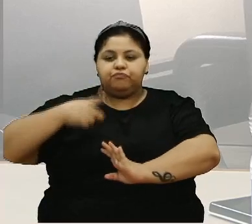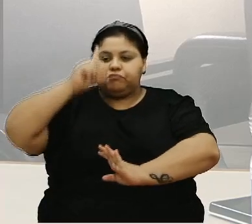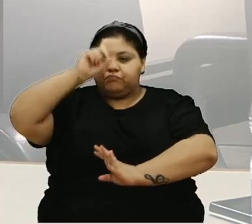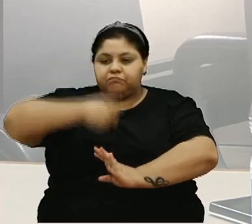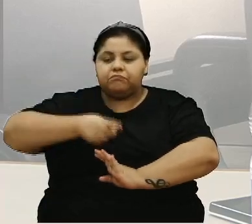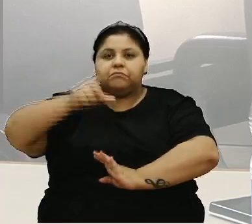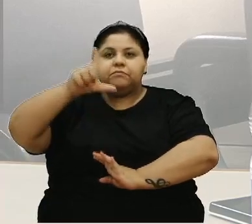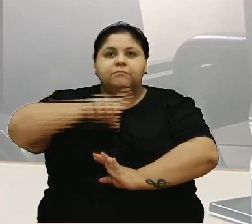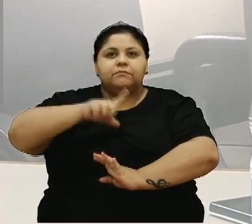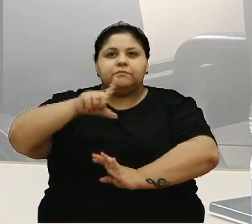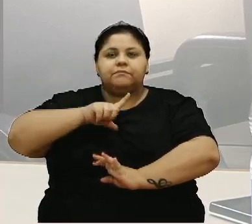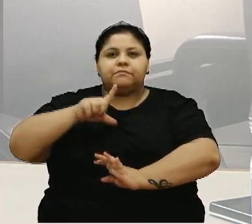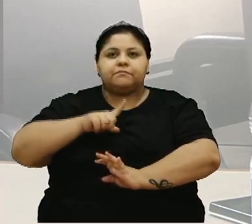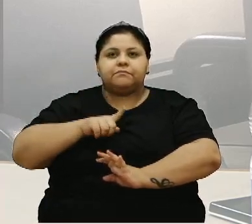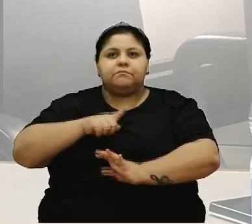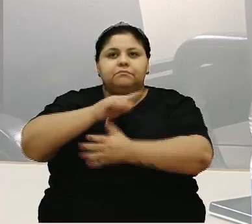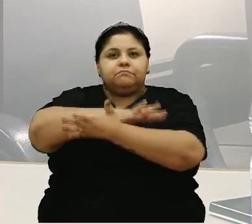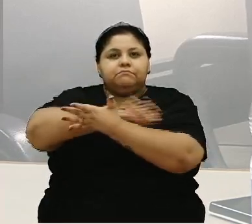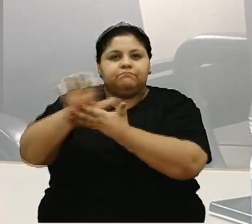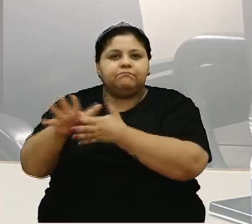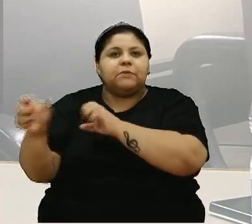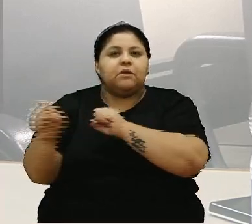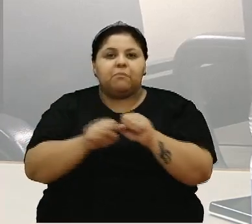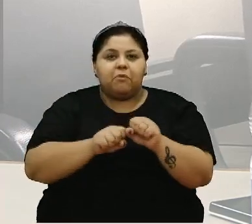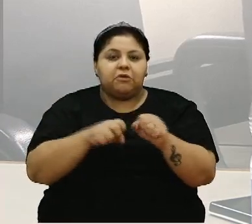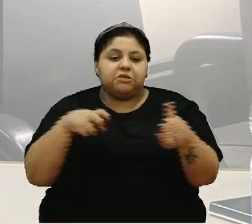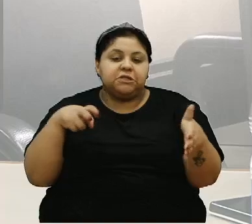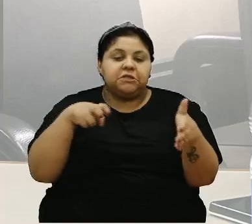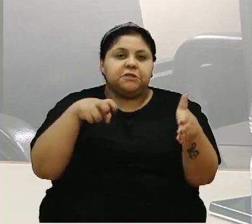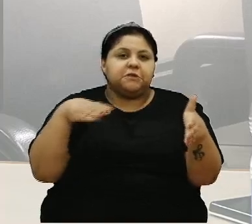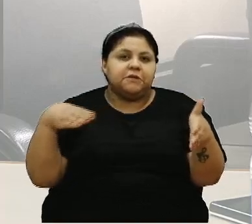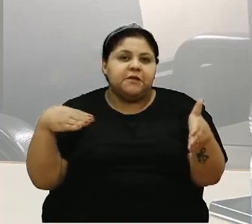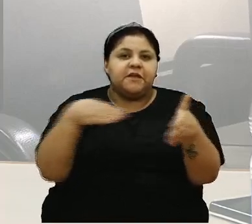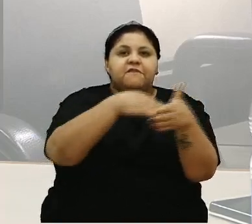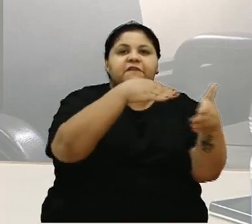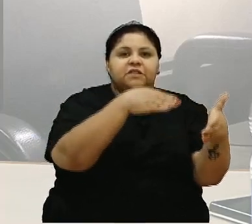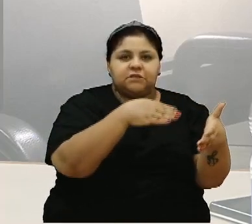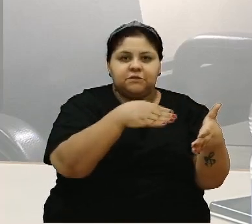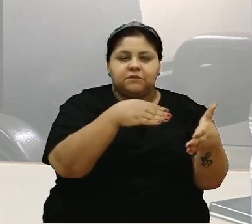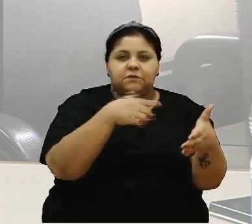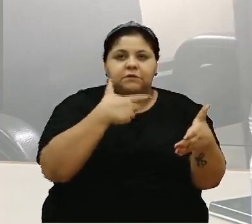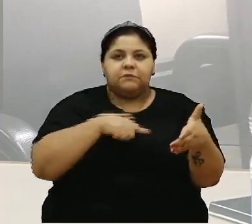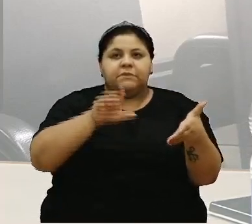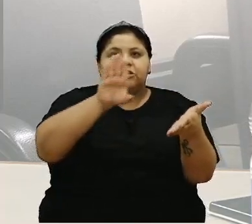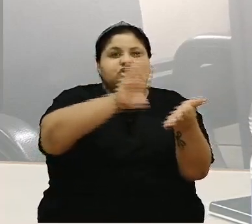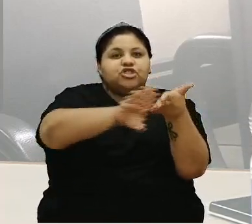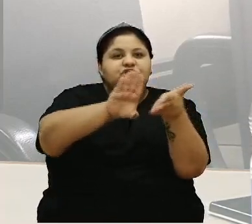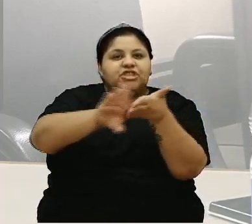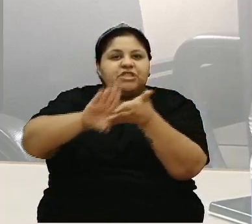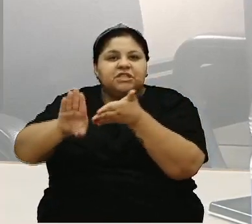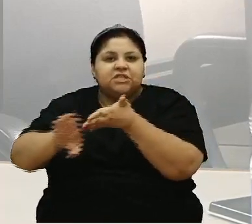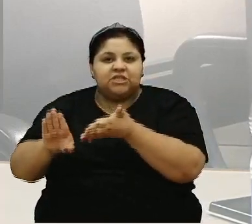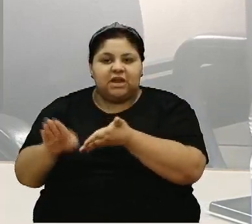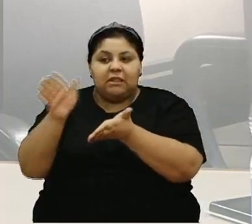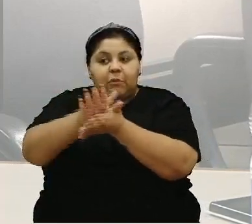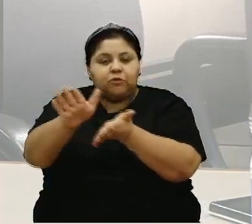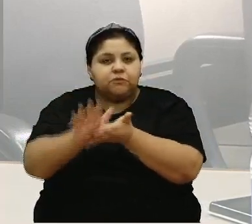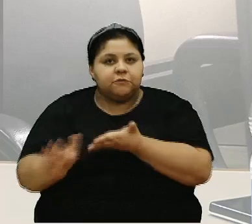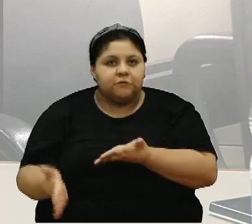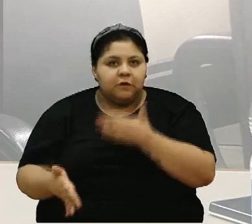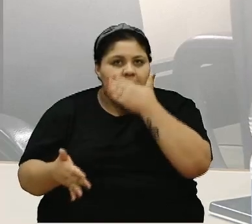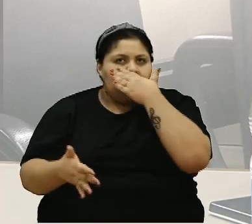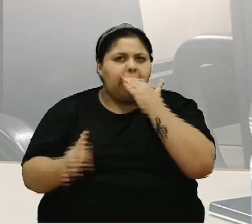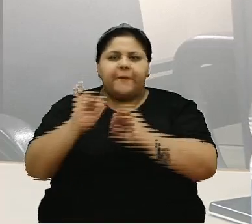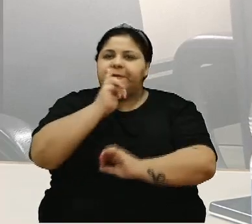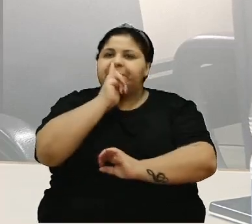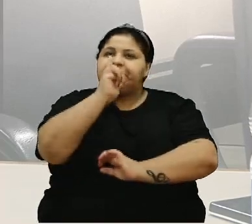porque tem aquela questão da calamidade que pode invadir, mas teria que dar o direito de retirar o que tem da produção. E eu disse